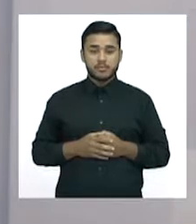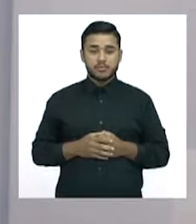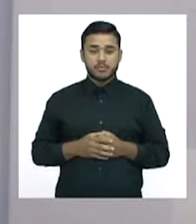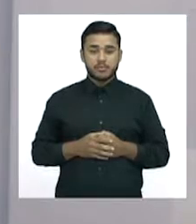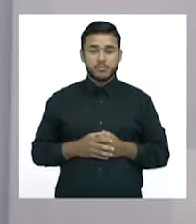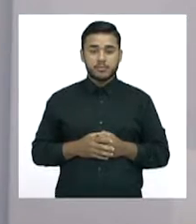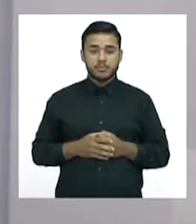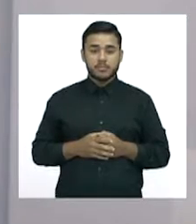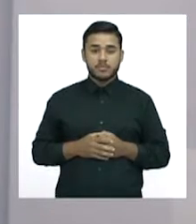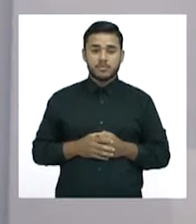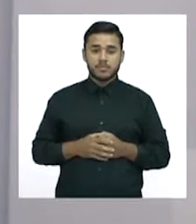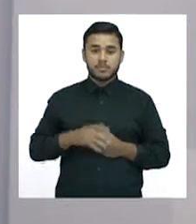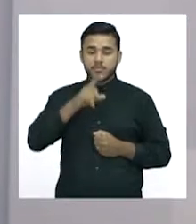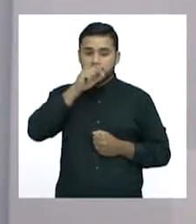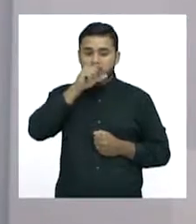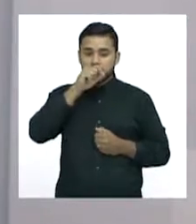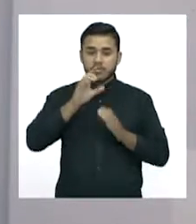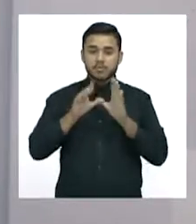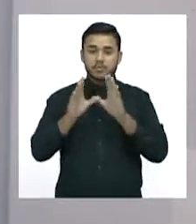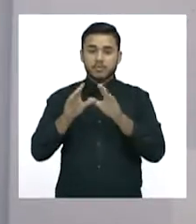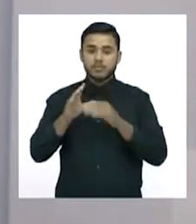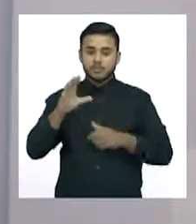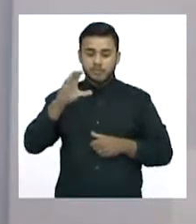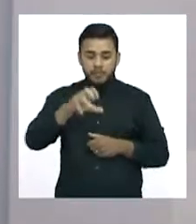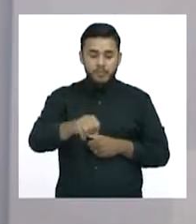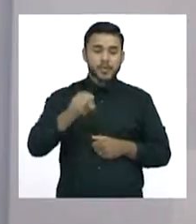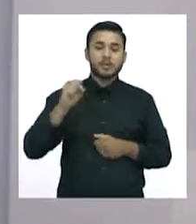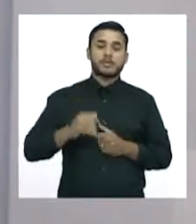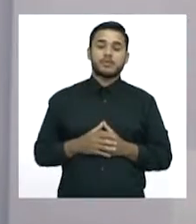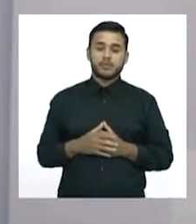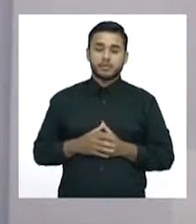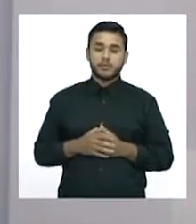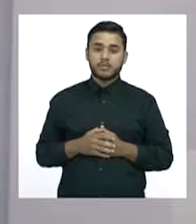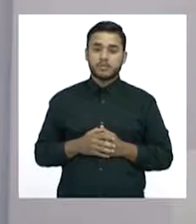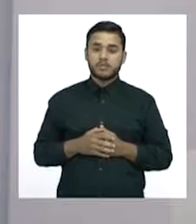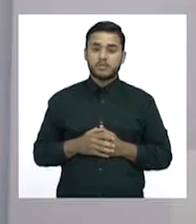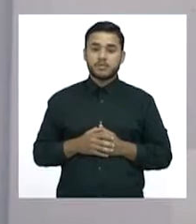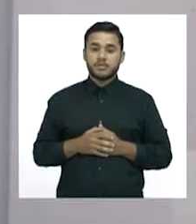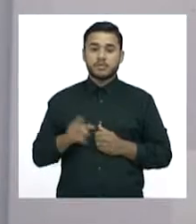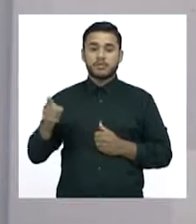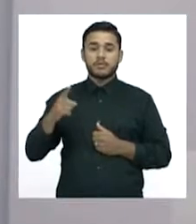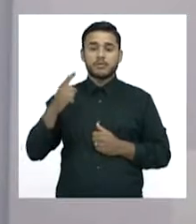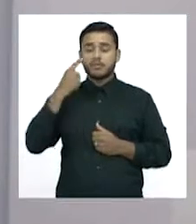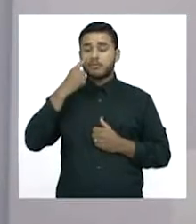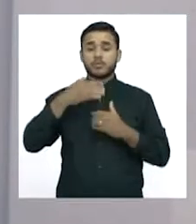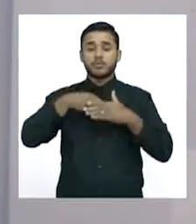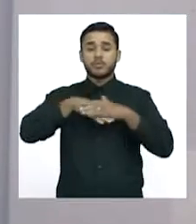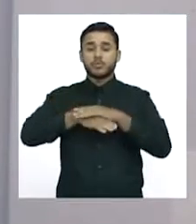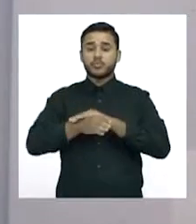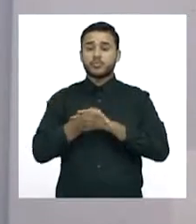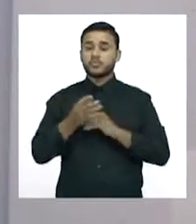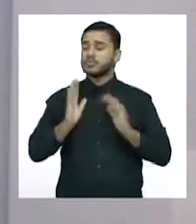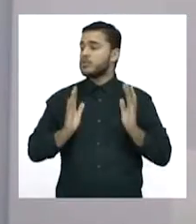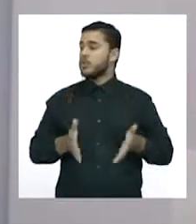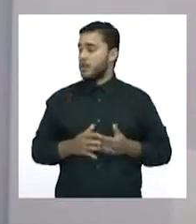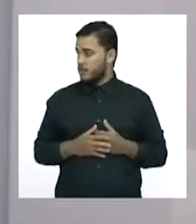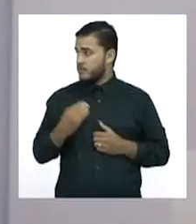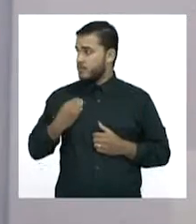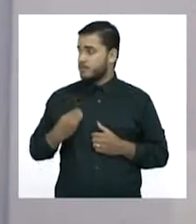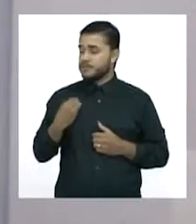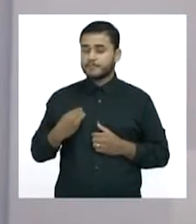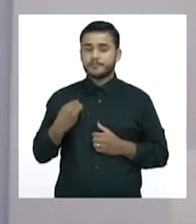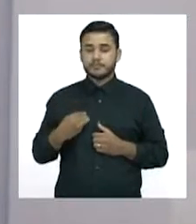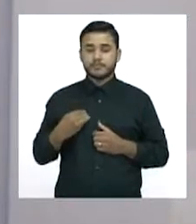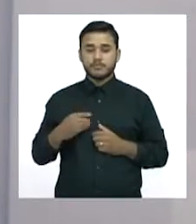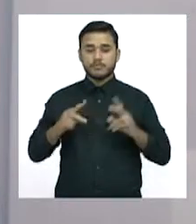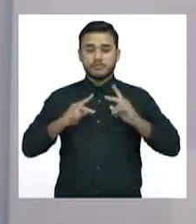bobeira, o pombo vem e rouba da sua mesa, da cadeira vizinha, está nos seus pés, porque ele já está perfeitamente adaptado a conviver com o